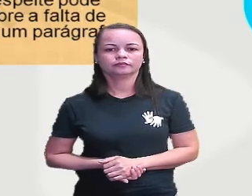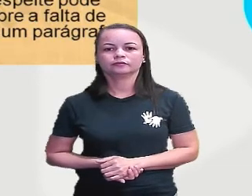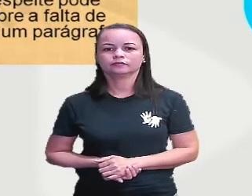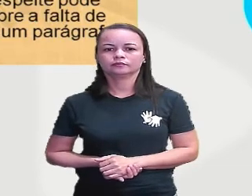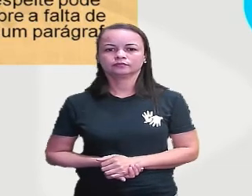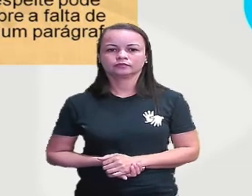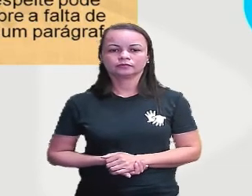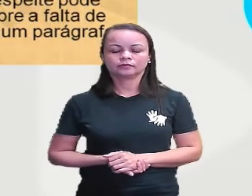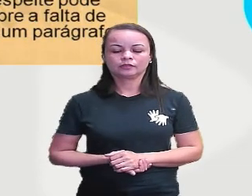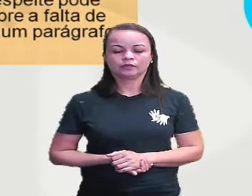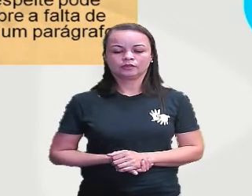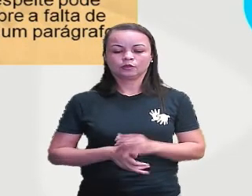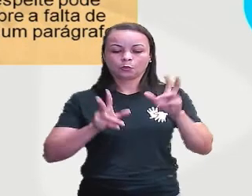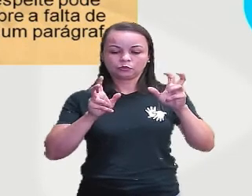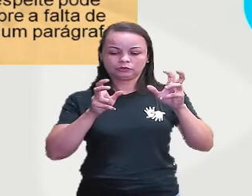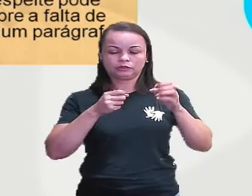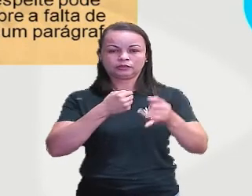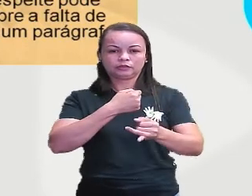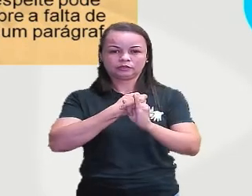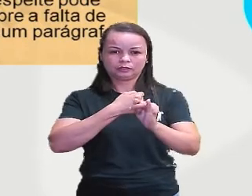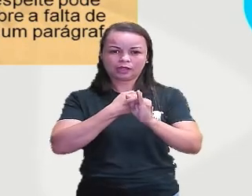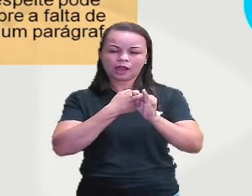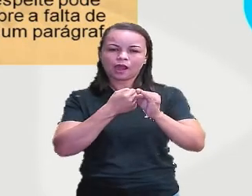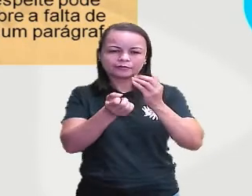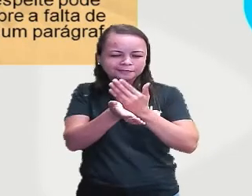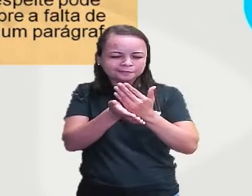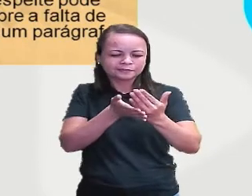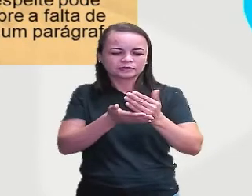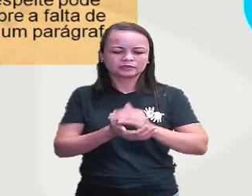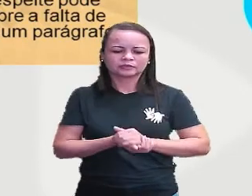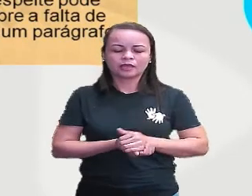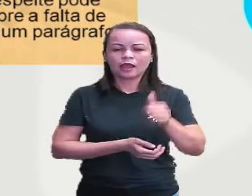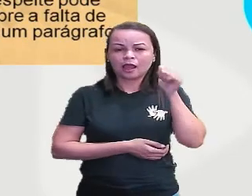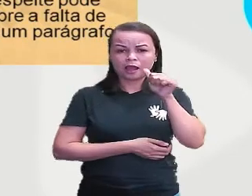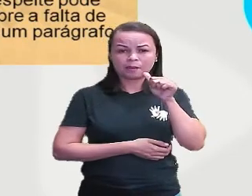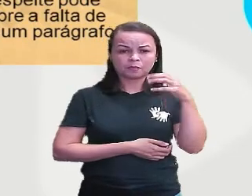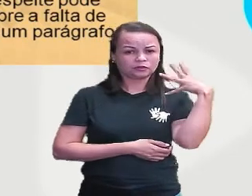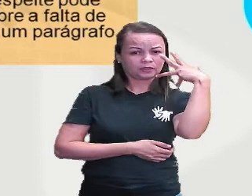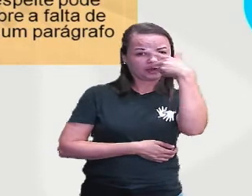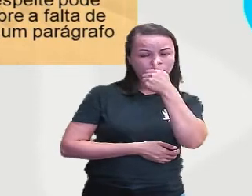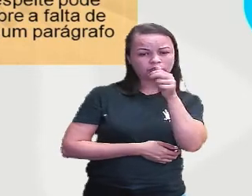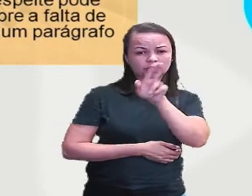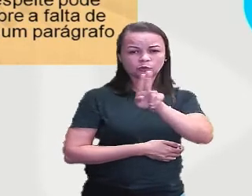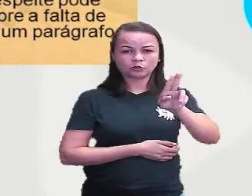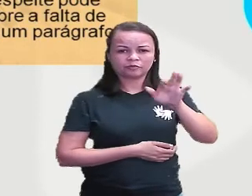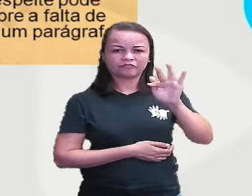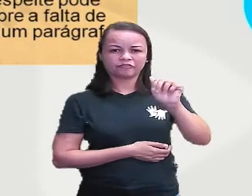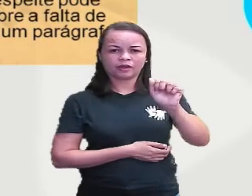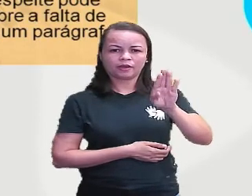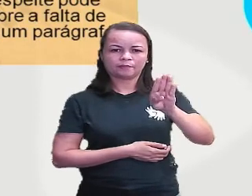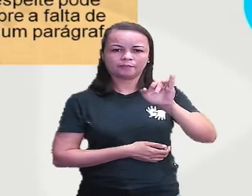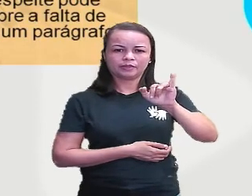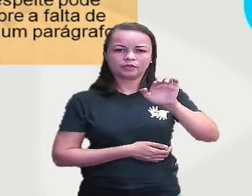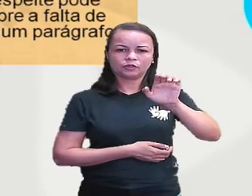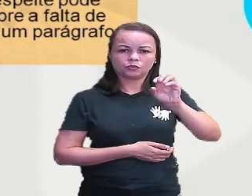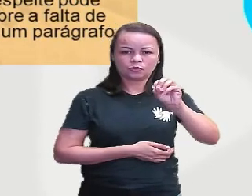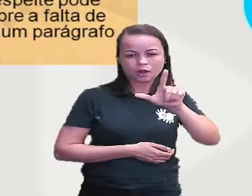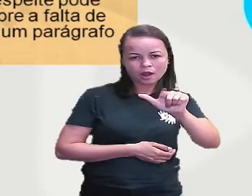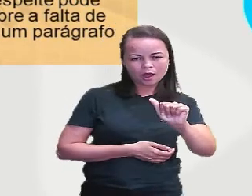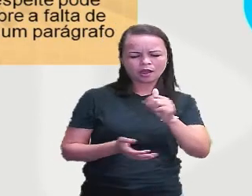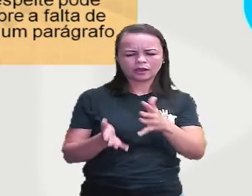Nasce uma crônica. A moça era bonita, se chamava Fabíola, e me perguntou como nascia uma